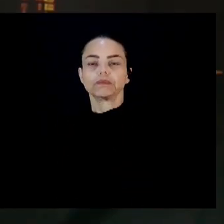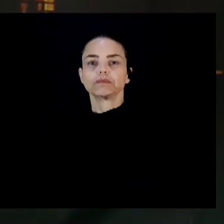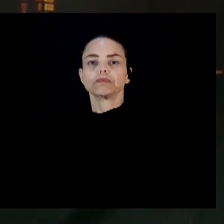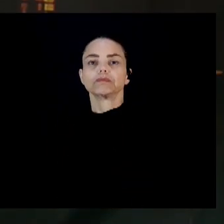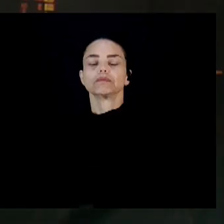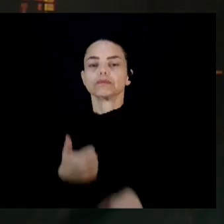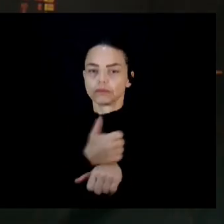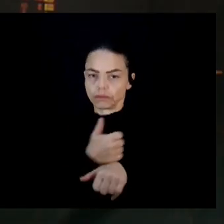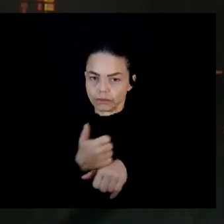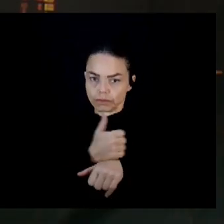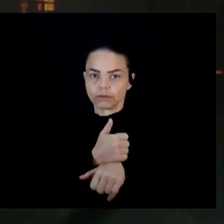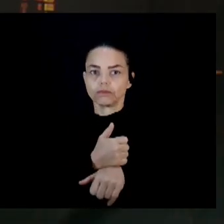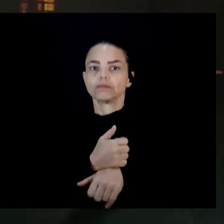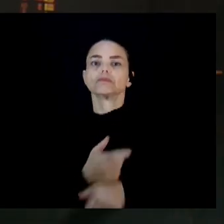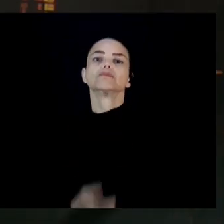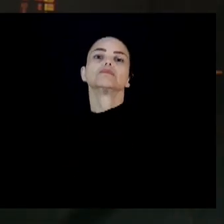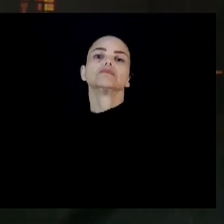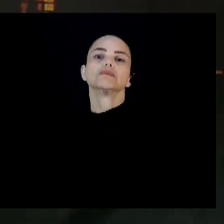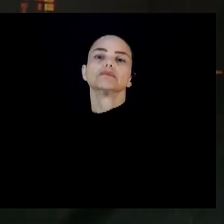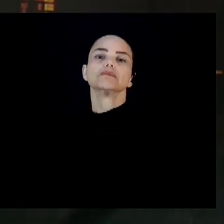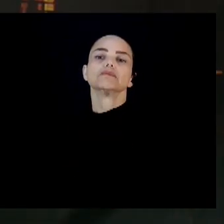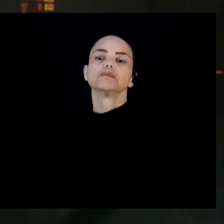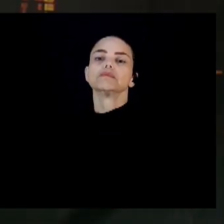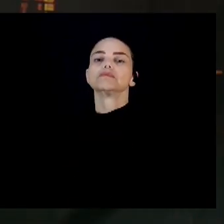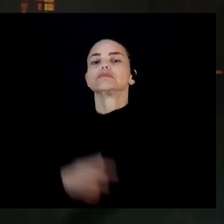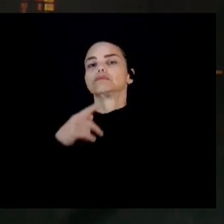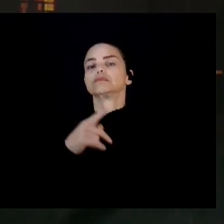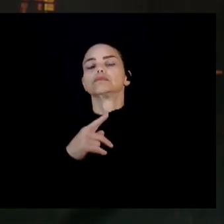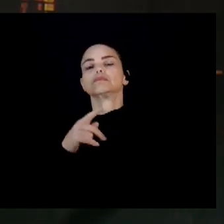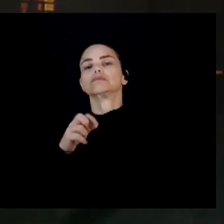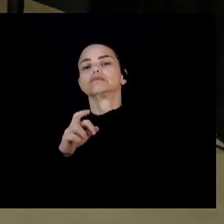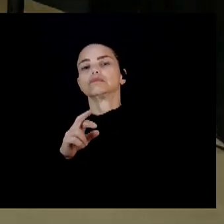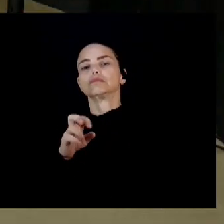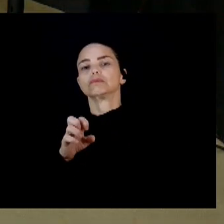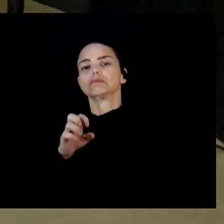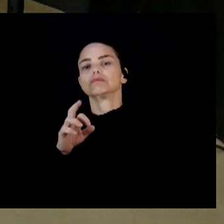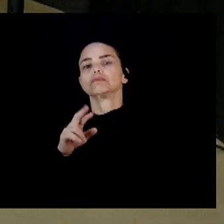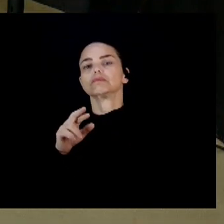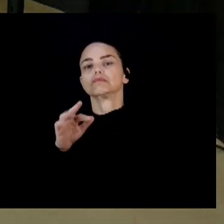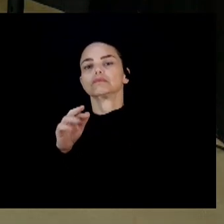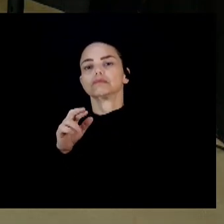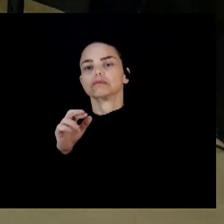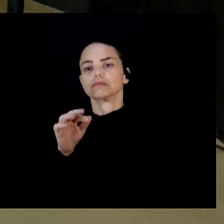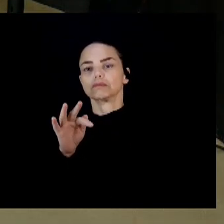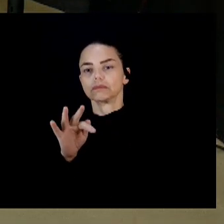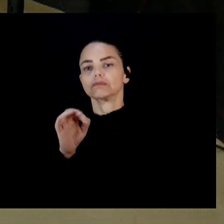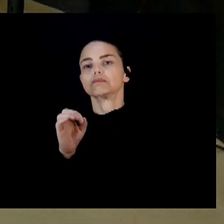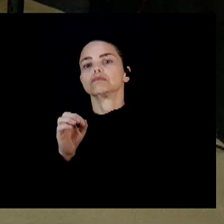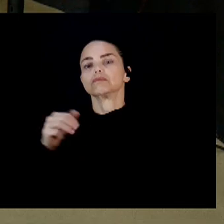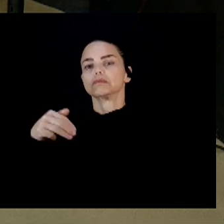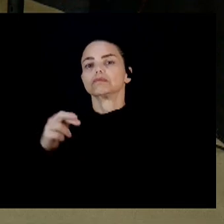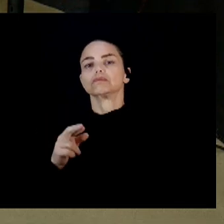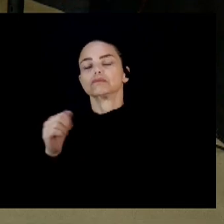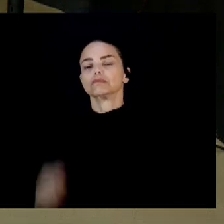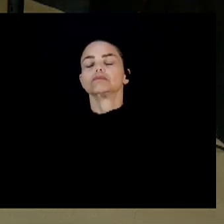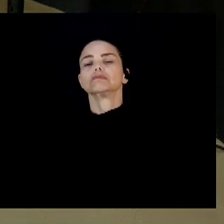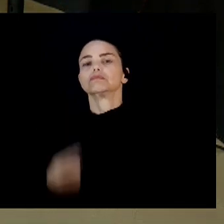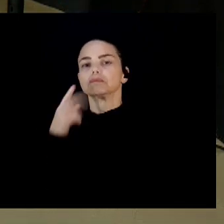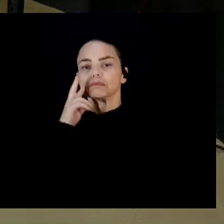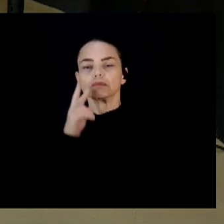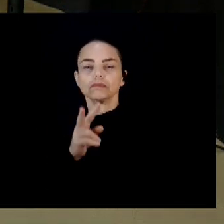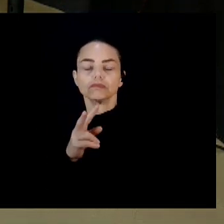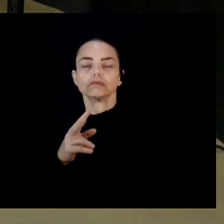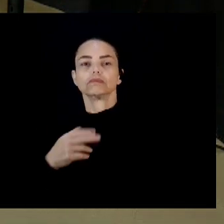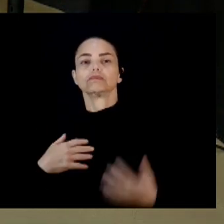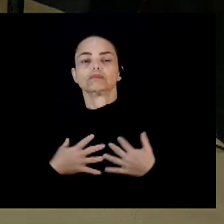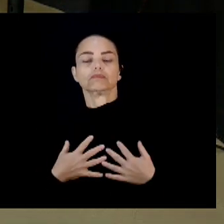falando justamente dessa questão do performar. Agora o que eu quero ver o pace, eu quero ver meu